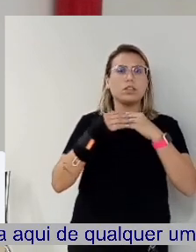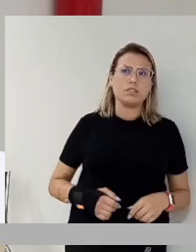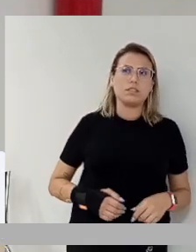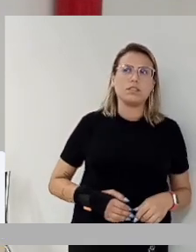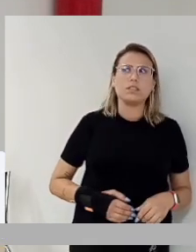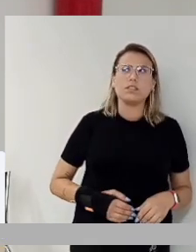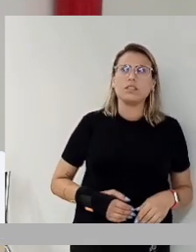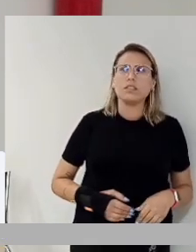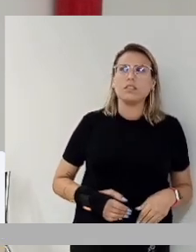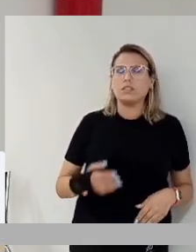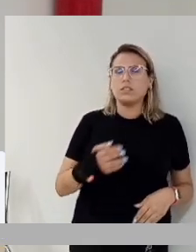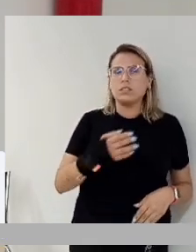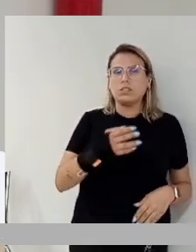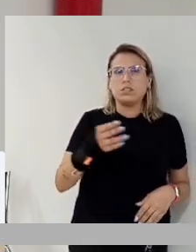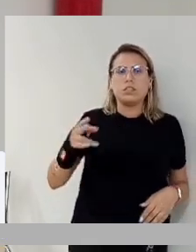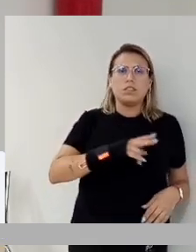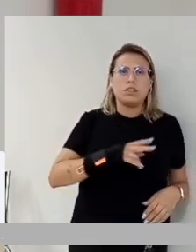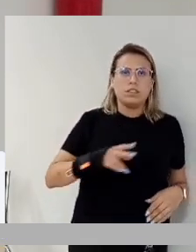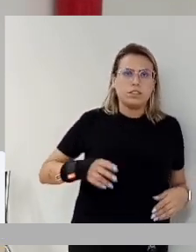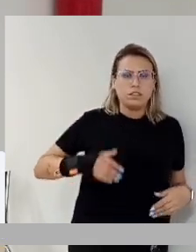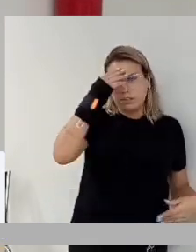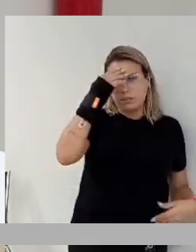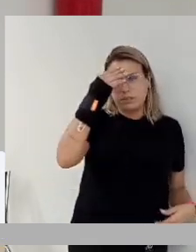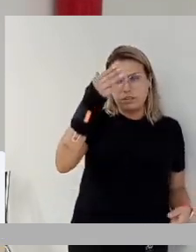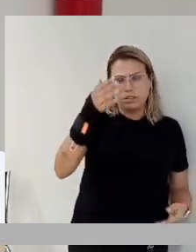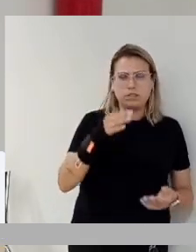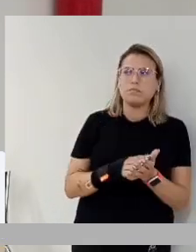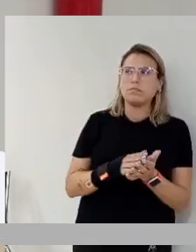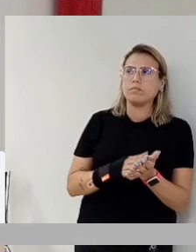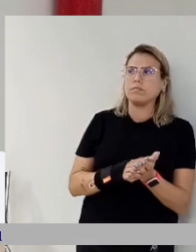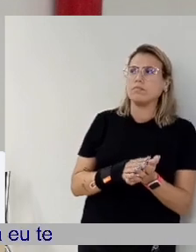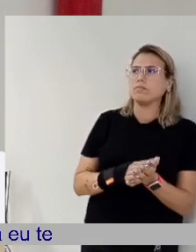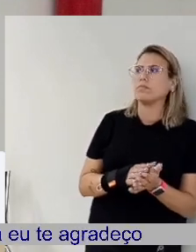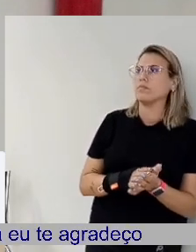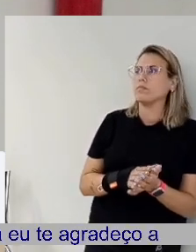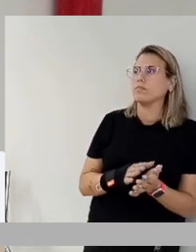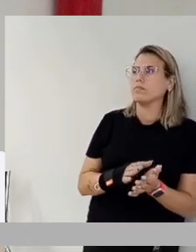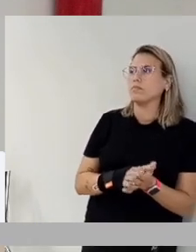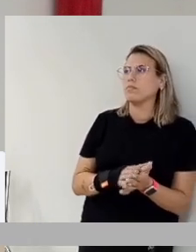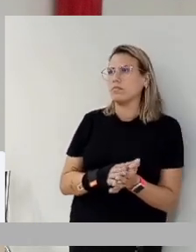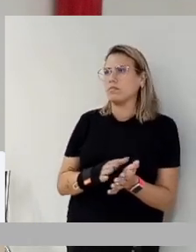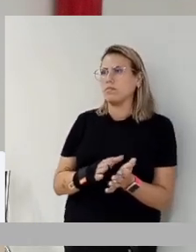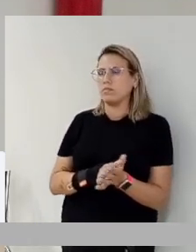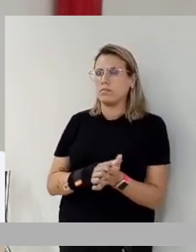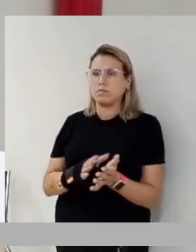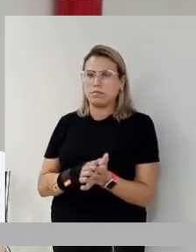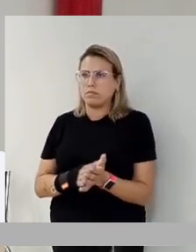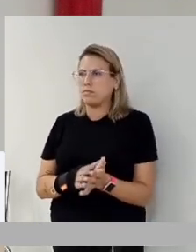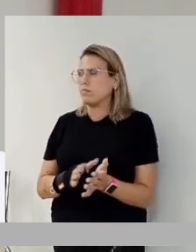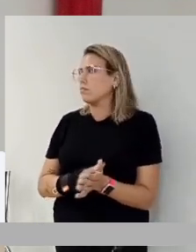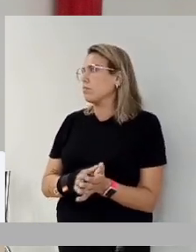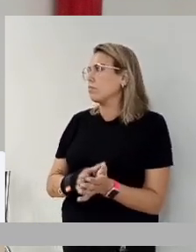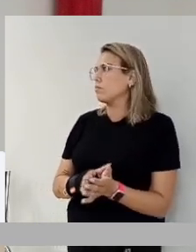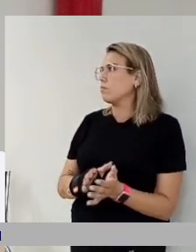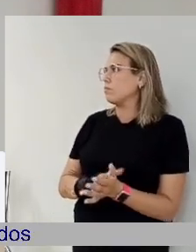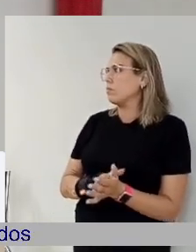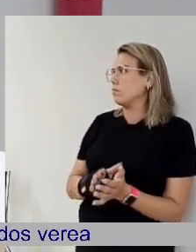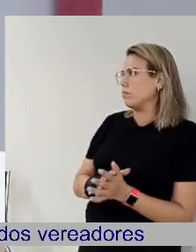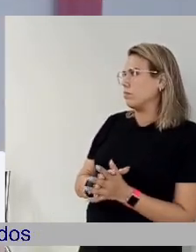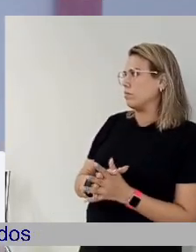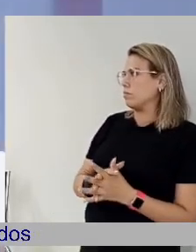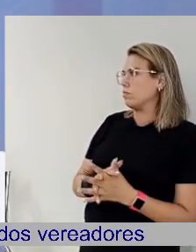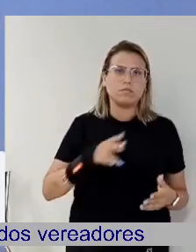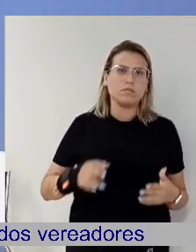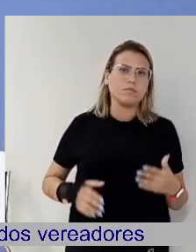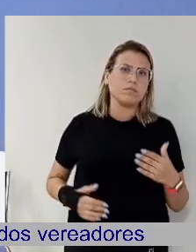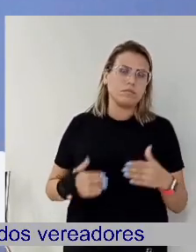deos senhores vereadores a câmara que agradece a presença de vossa excelência senhoras senhores vereadores